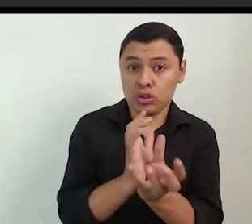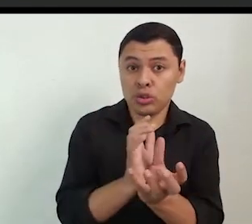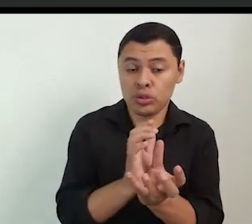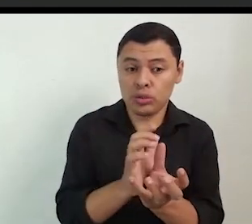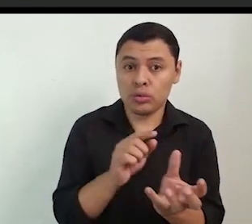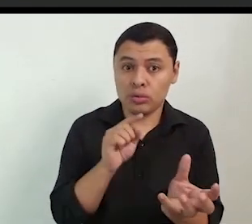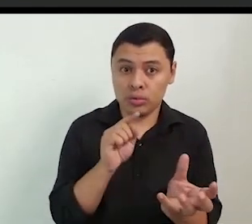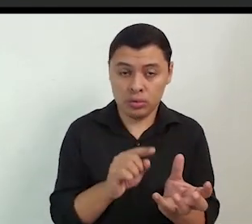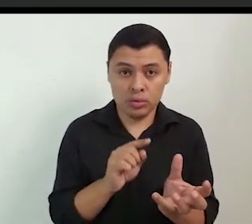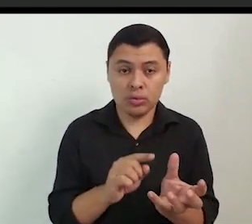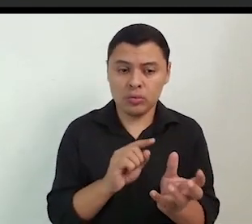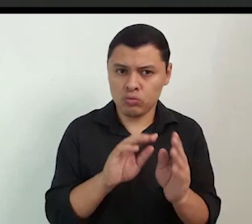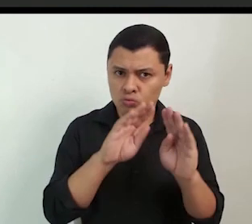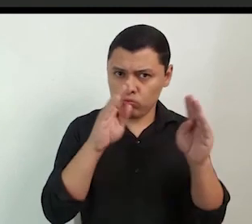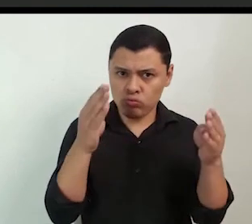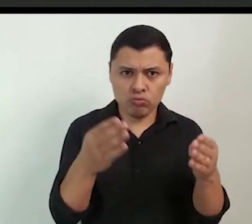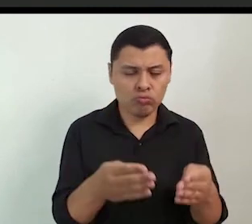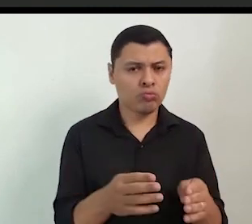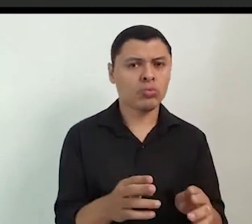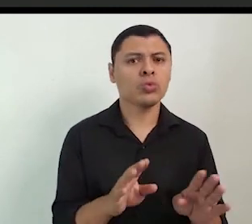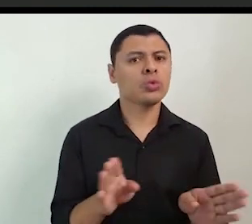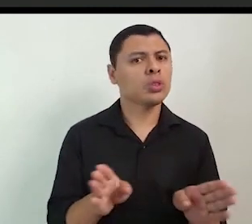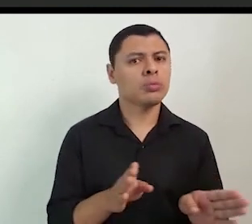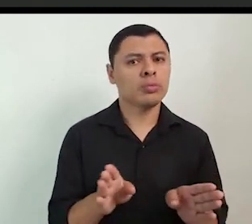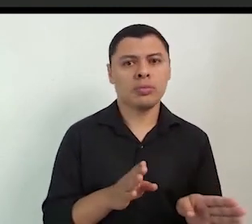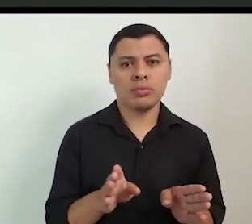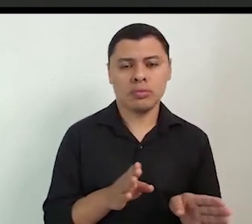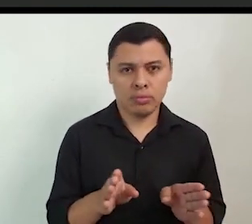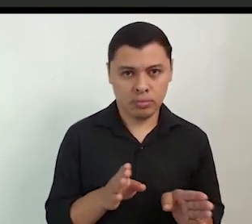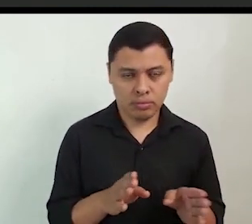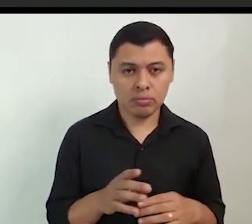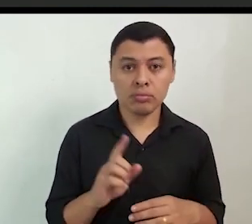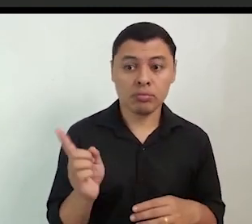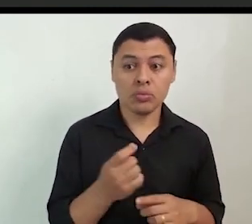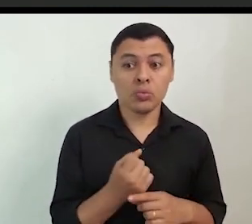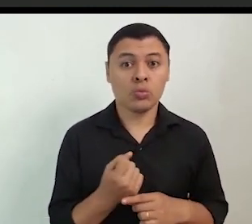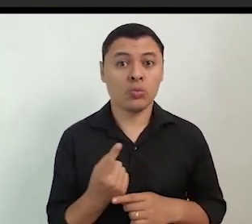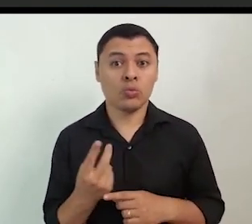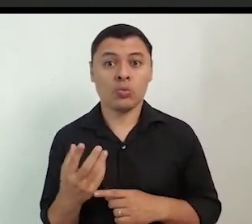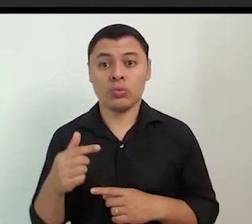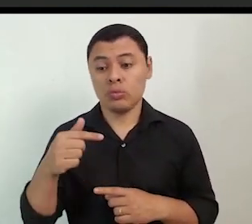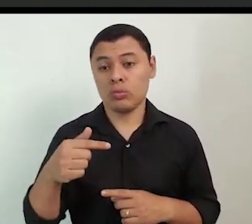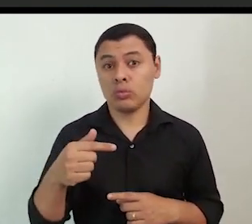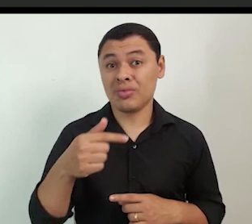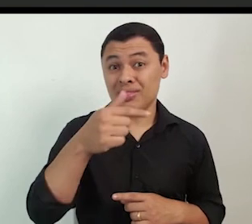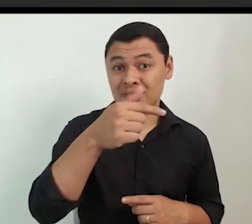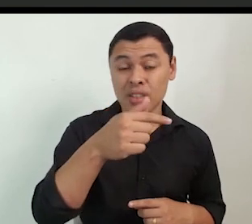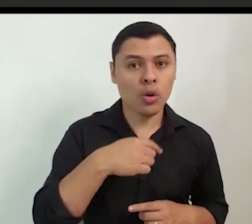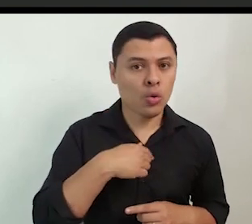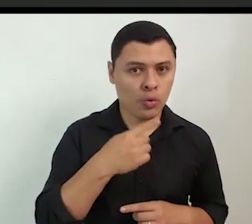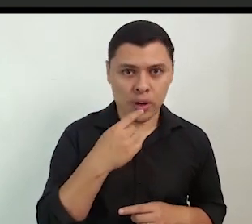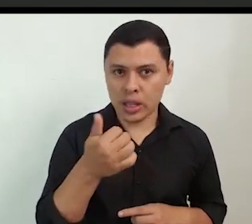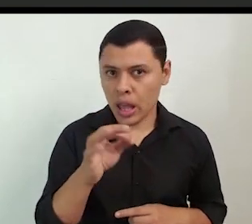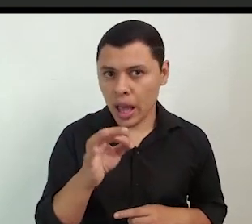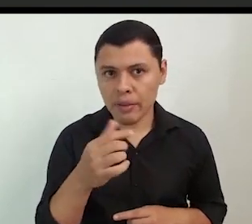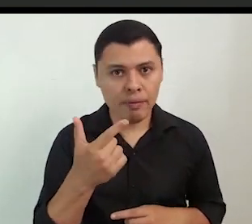focado apenas em acessibilidade, ou seja, nós somos 71. Vejam bem, eu não estou dizendo